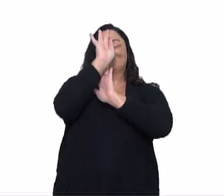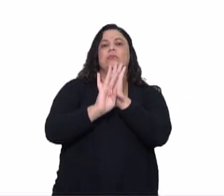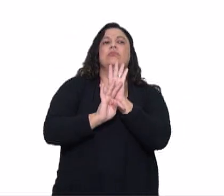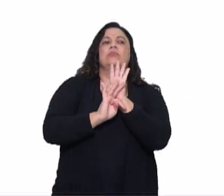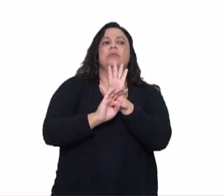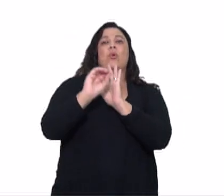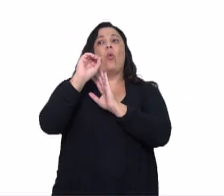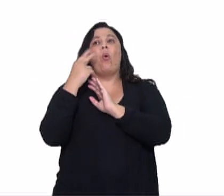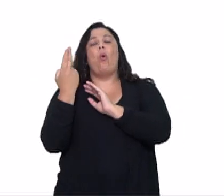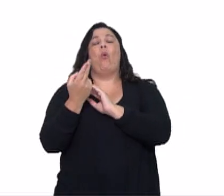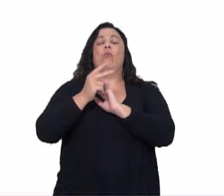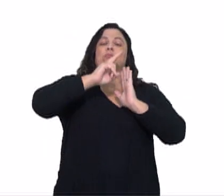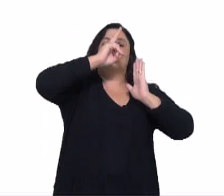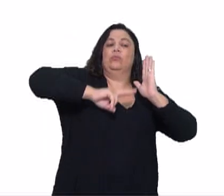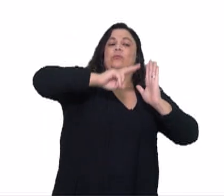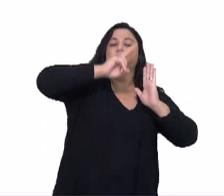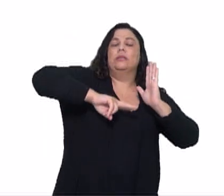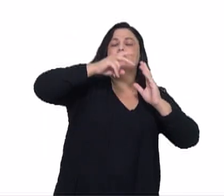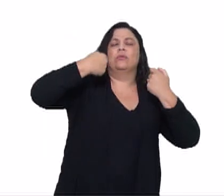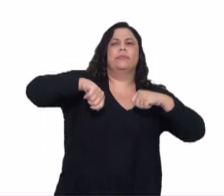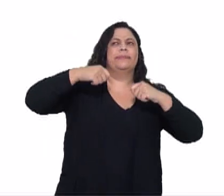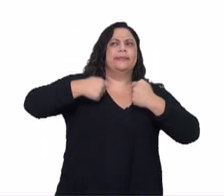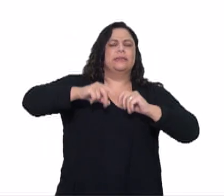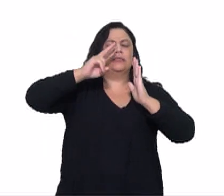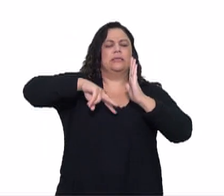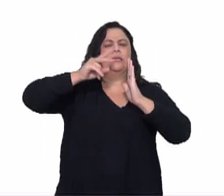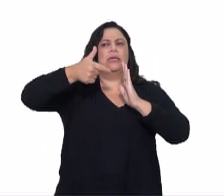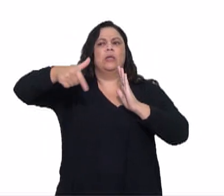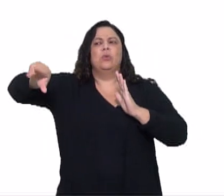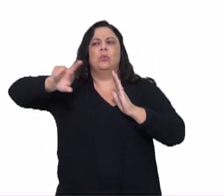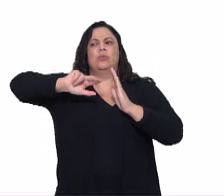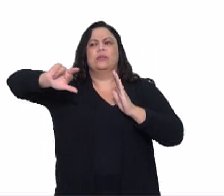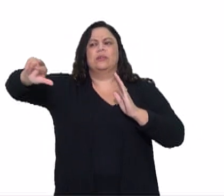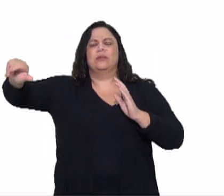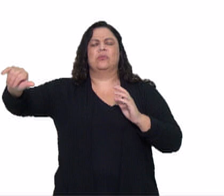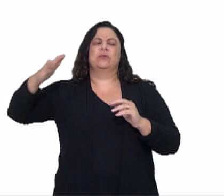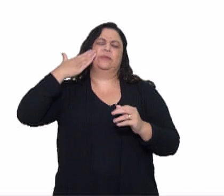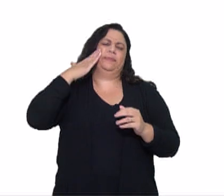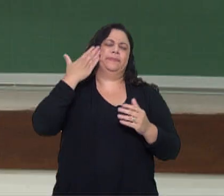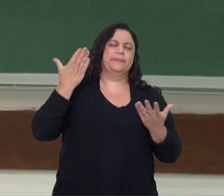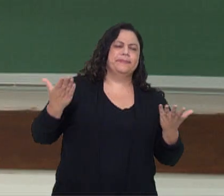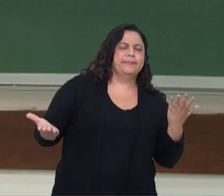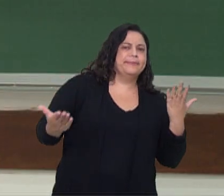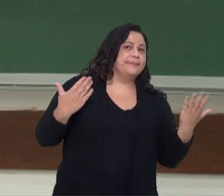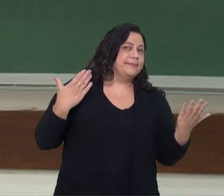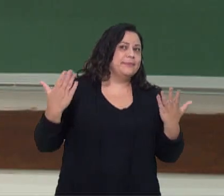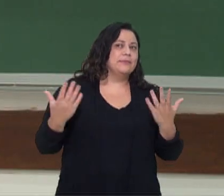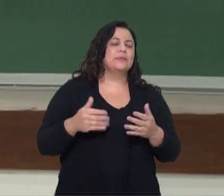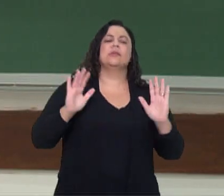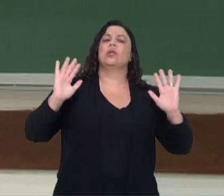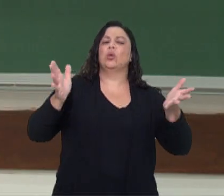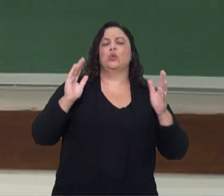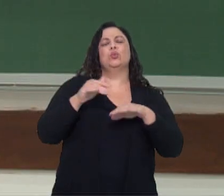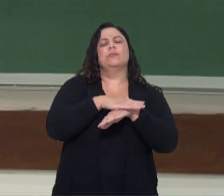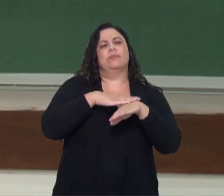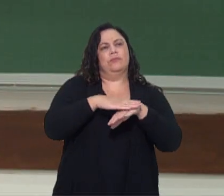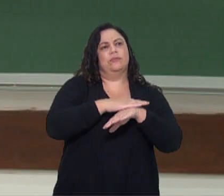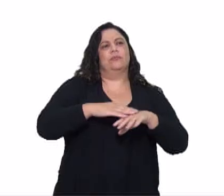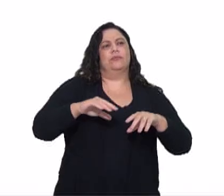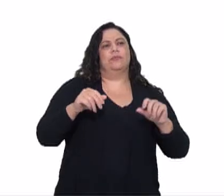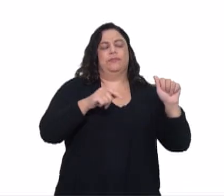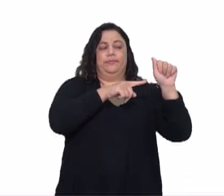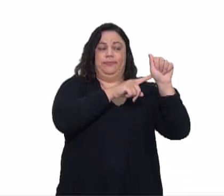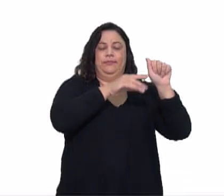o leitor precisa ler outros elementos para saber do que se trata o texto? Então, como nós já conversamos, o